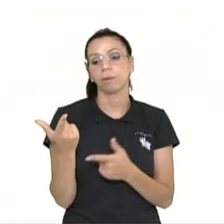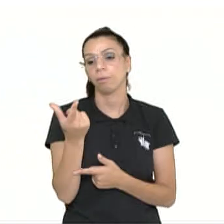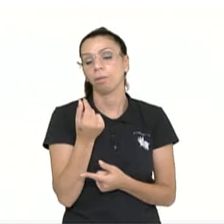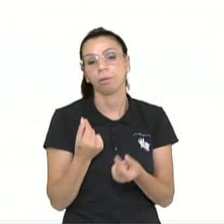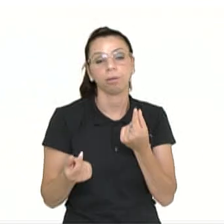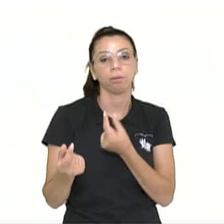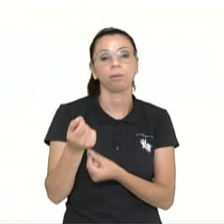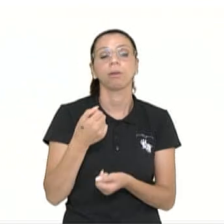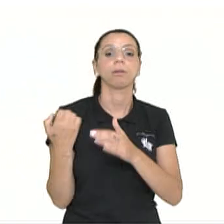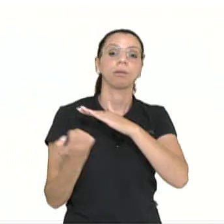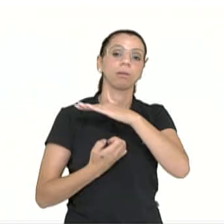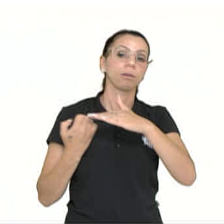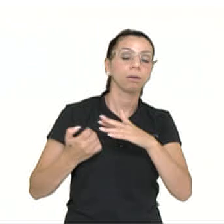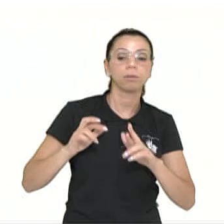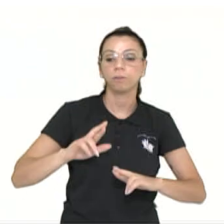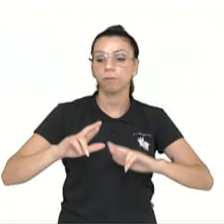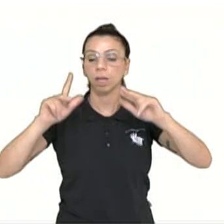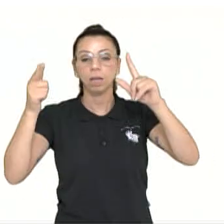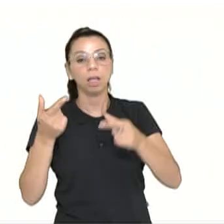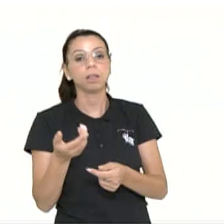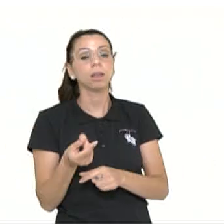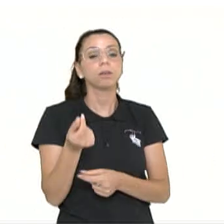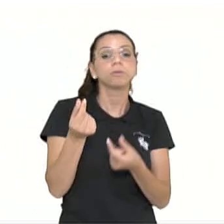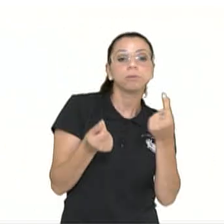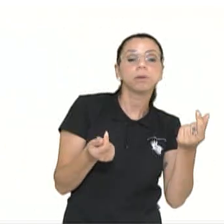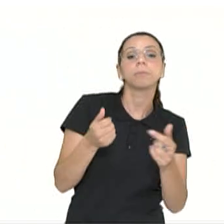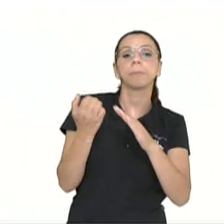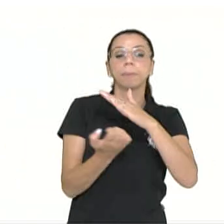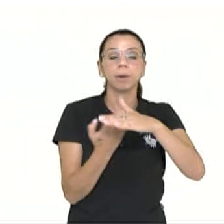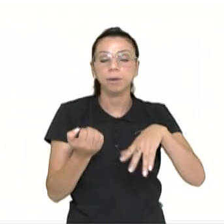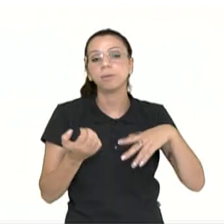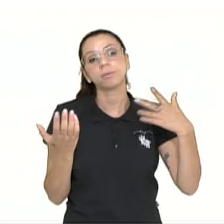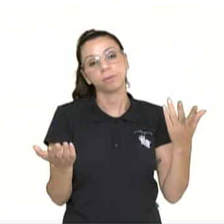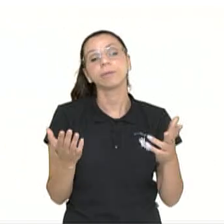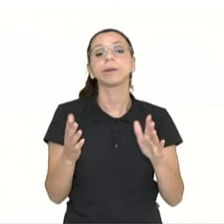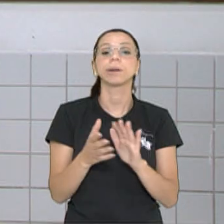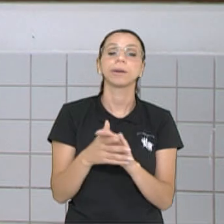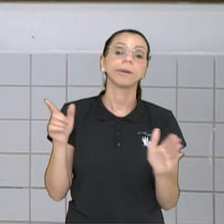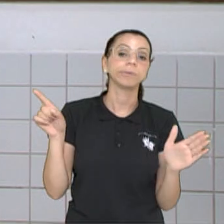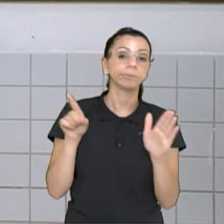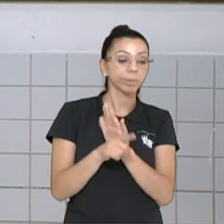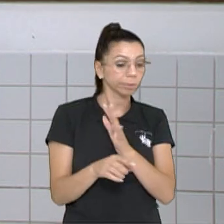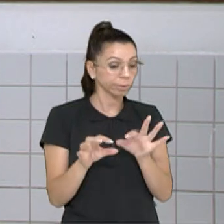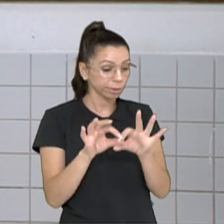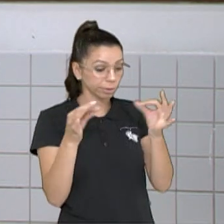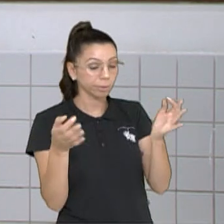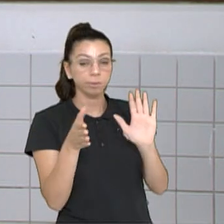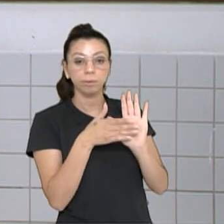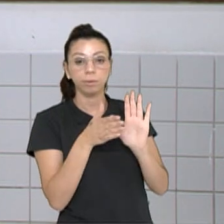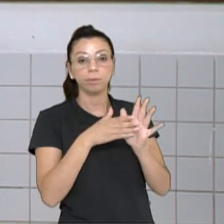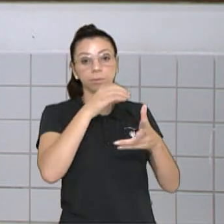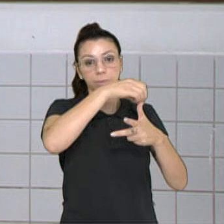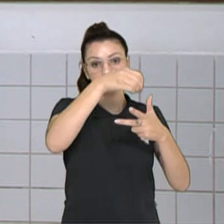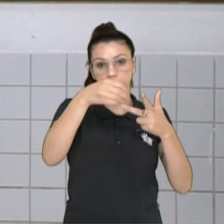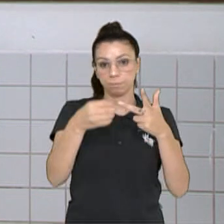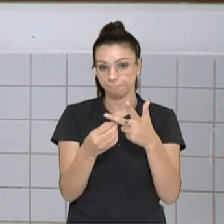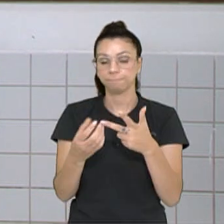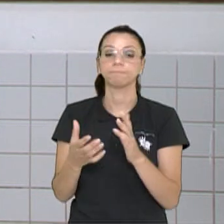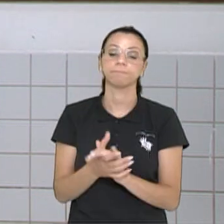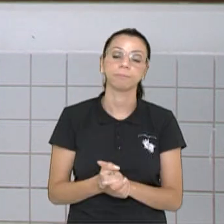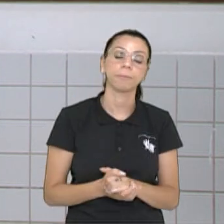rentabilidade de empresa, diferenças de rendas de empresas, e é com certeza uma questão, sim, proposta pelo Enem.